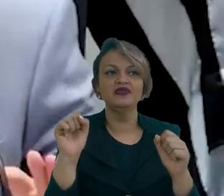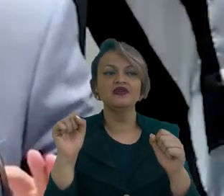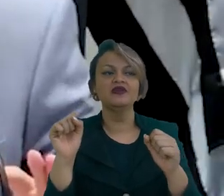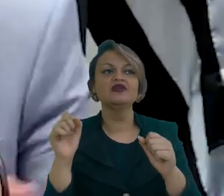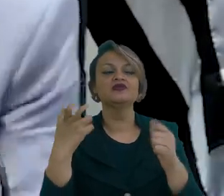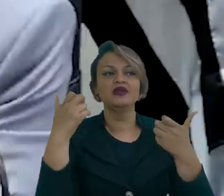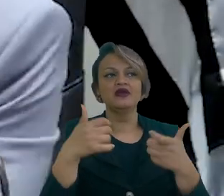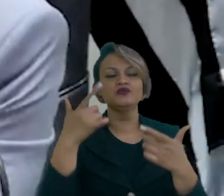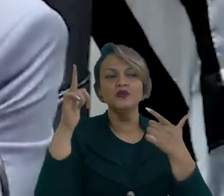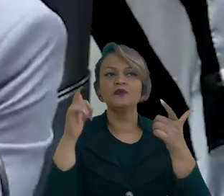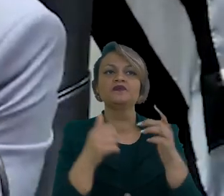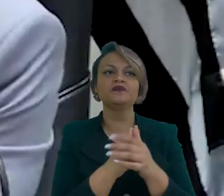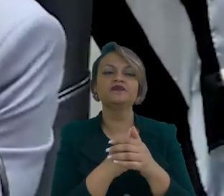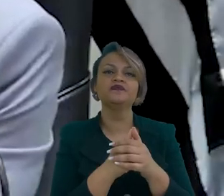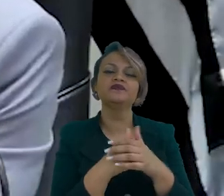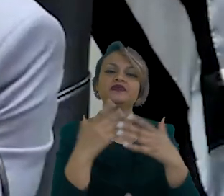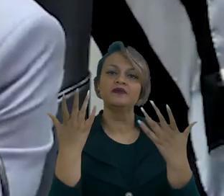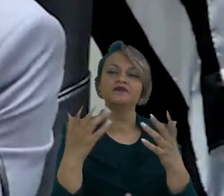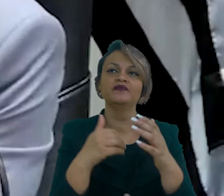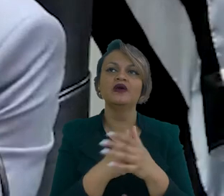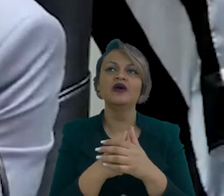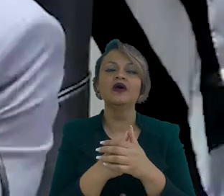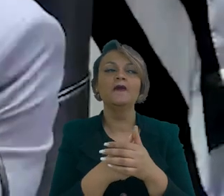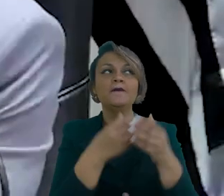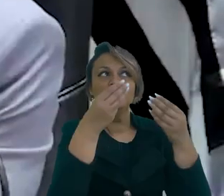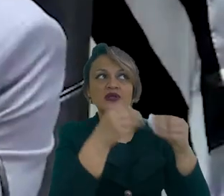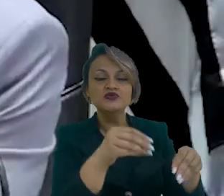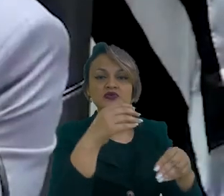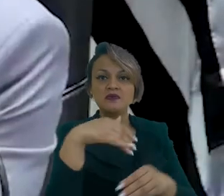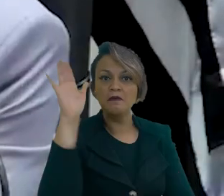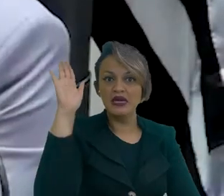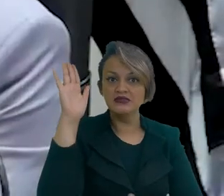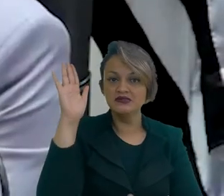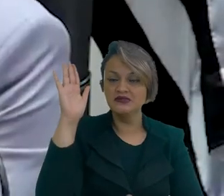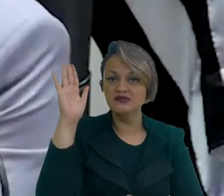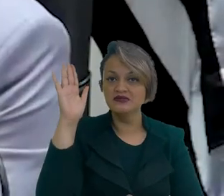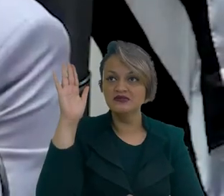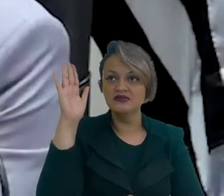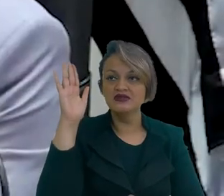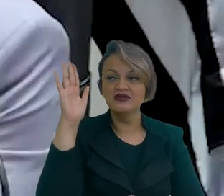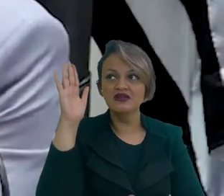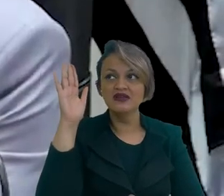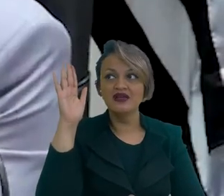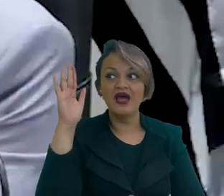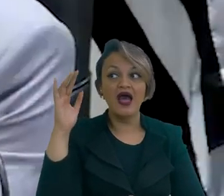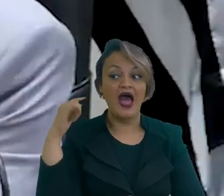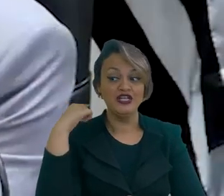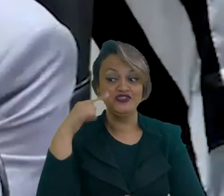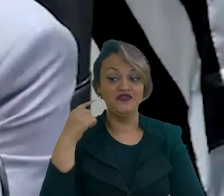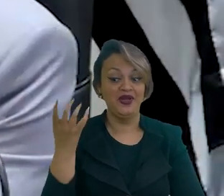para o pessoal advogado os honorários advocatícios quanto maior os danos maiores